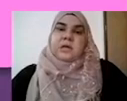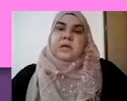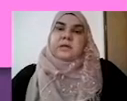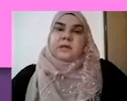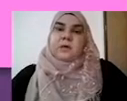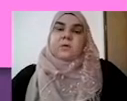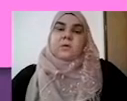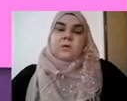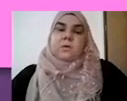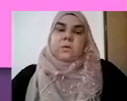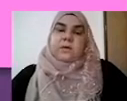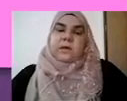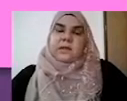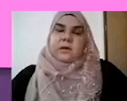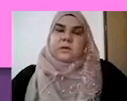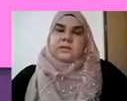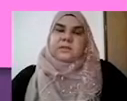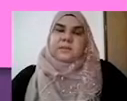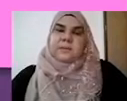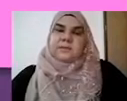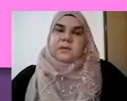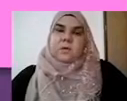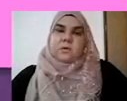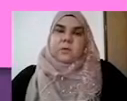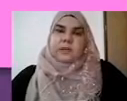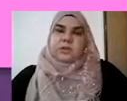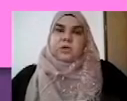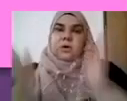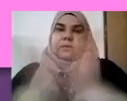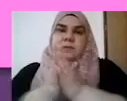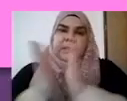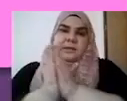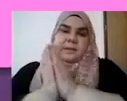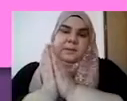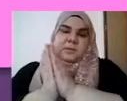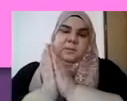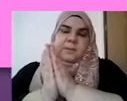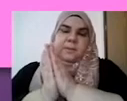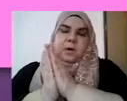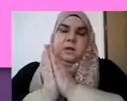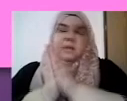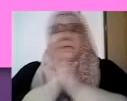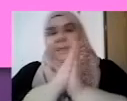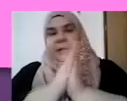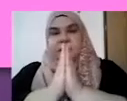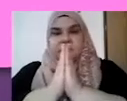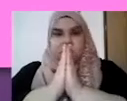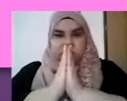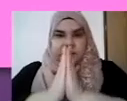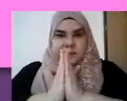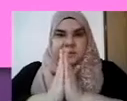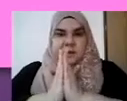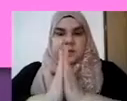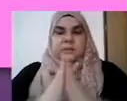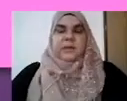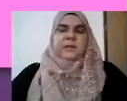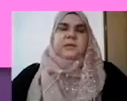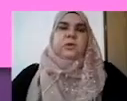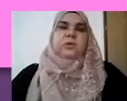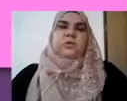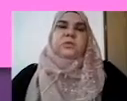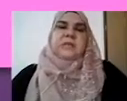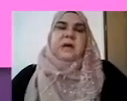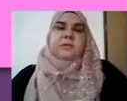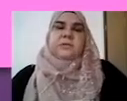congruentes. Então, o que tem que acontecer para ser congruente? Tem que dar para sobrepor. E para que isso aconteça, eu tenho que